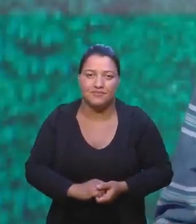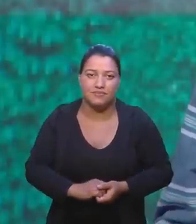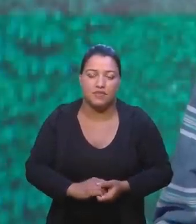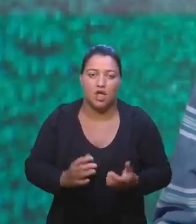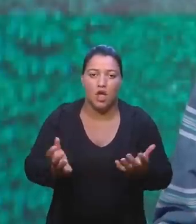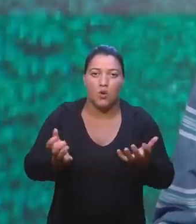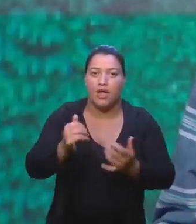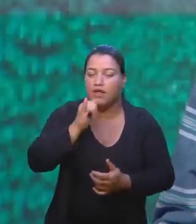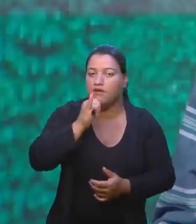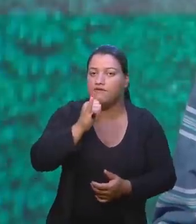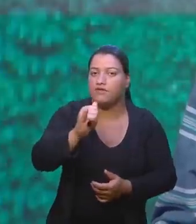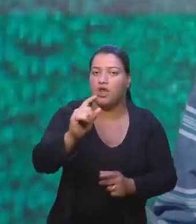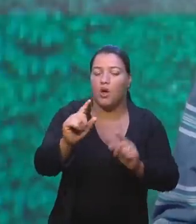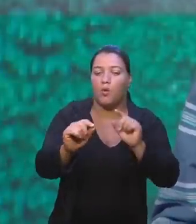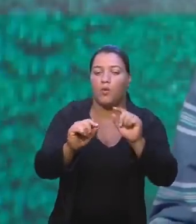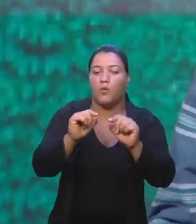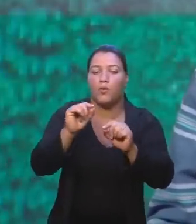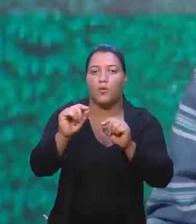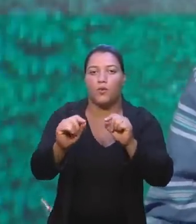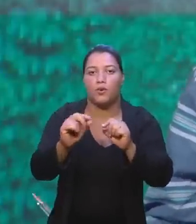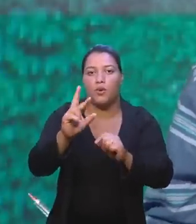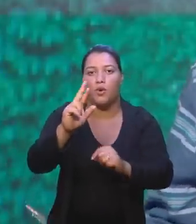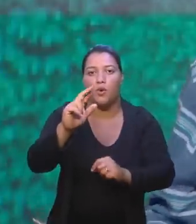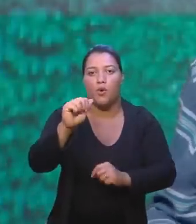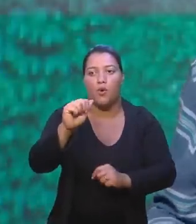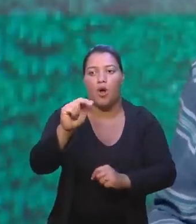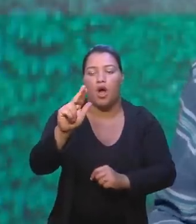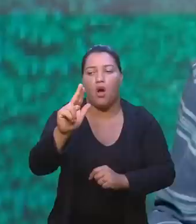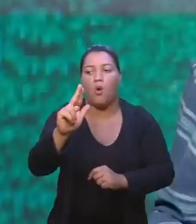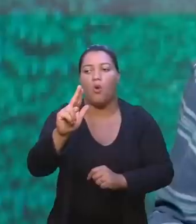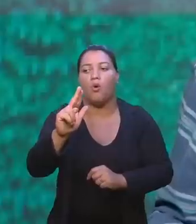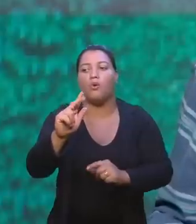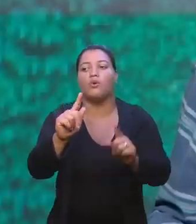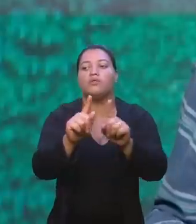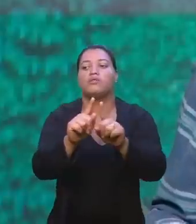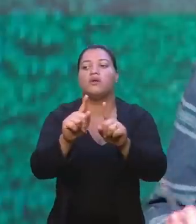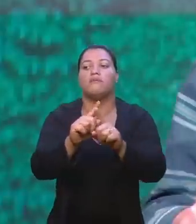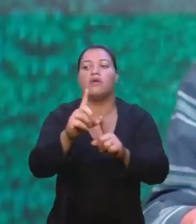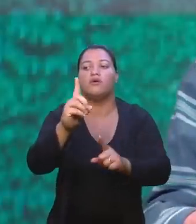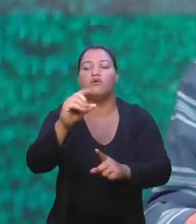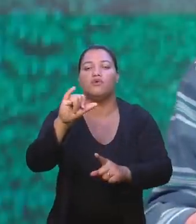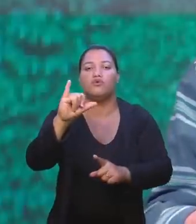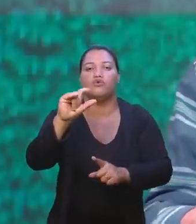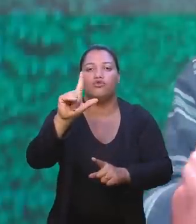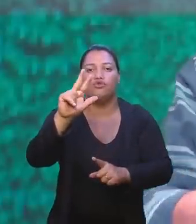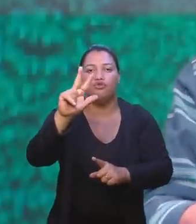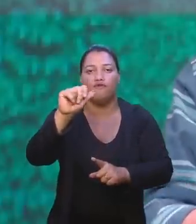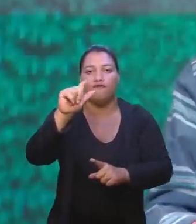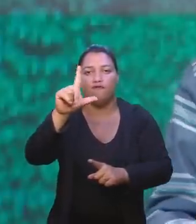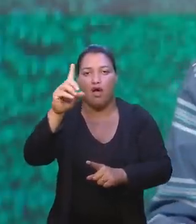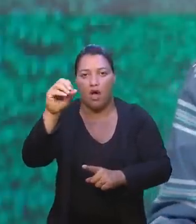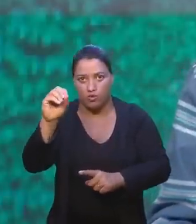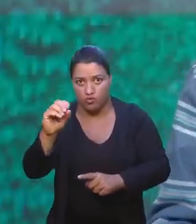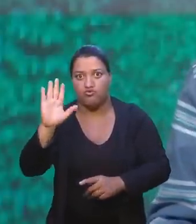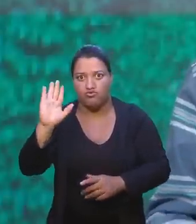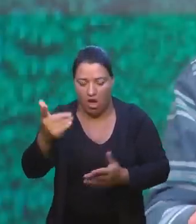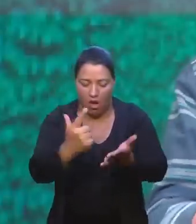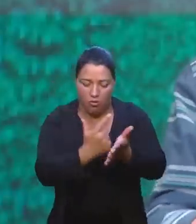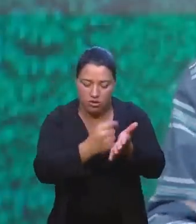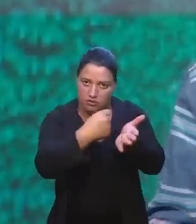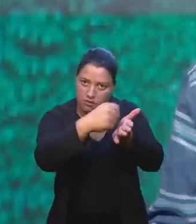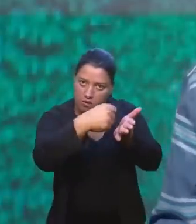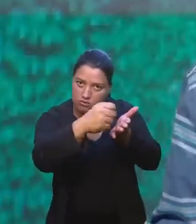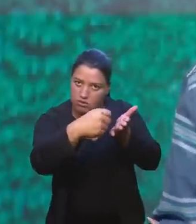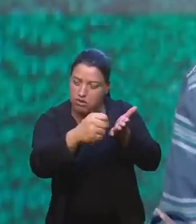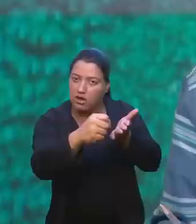Eu gostaria de avisar que o Raul e o Divaldo Pereira Franco estarão autografando, ou já estão autografando, no